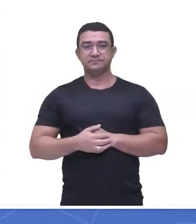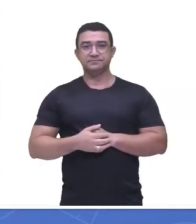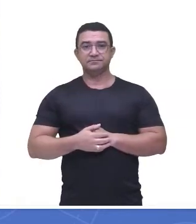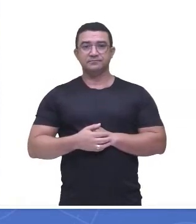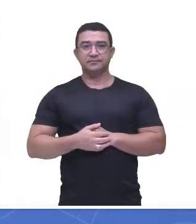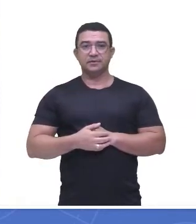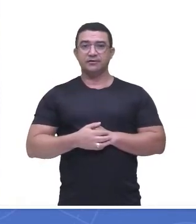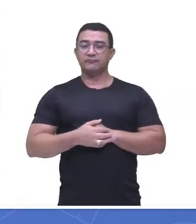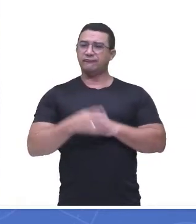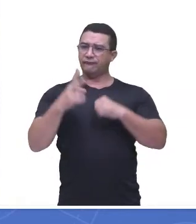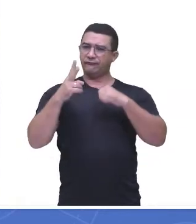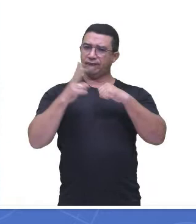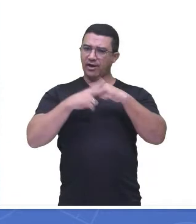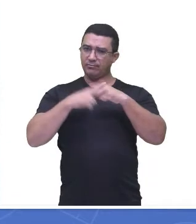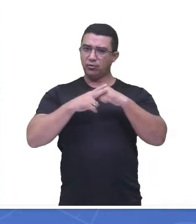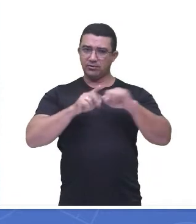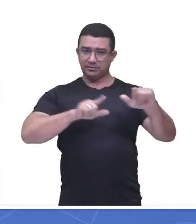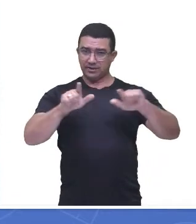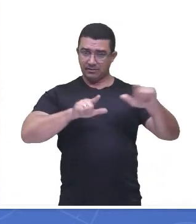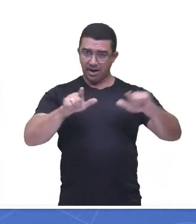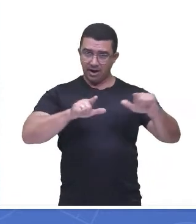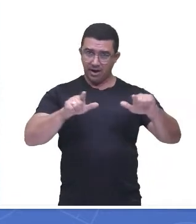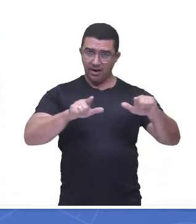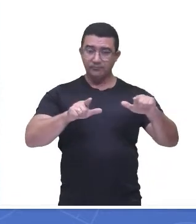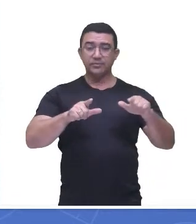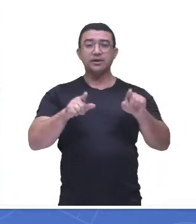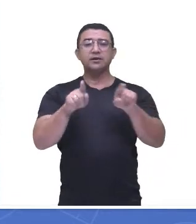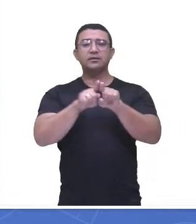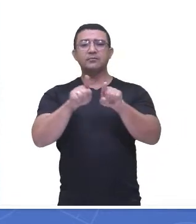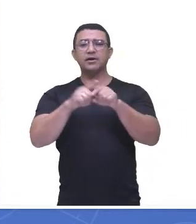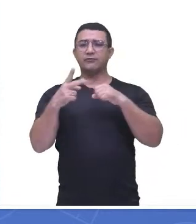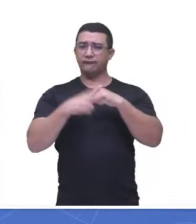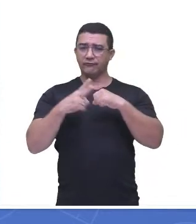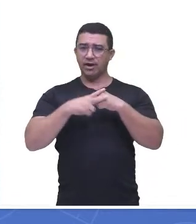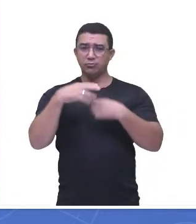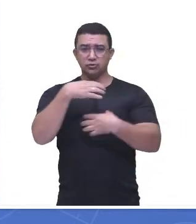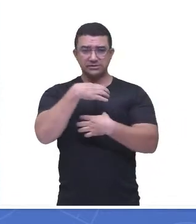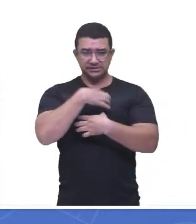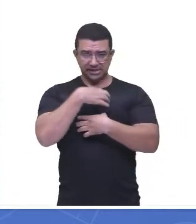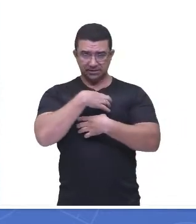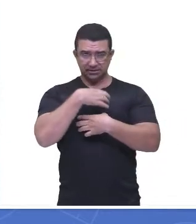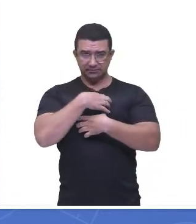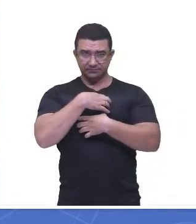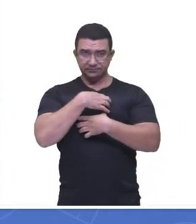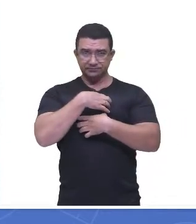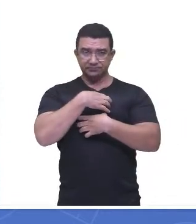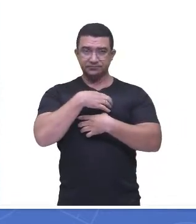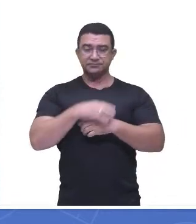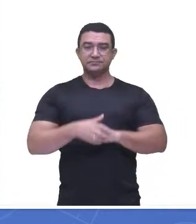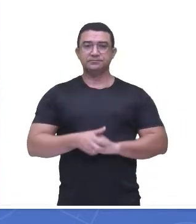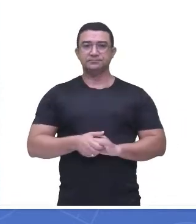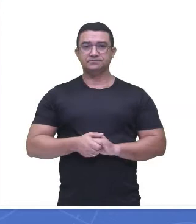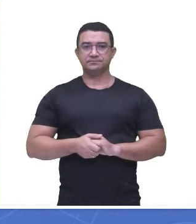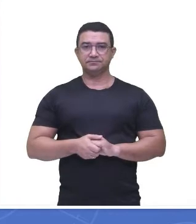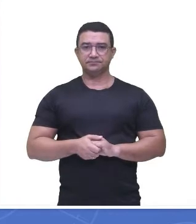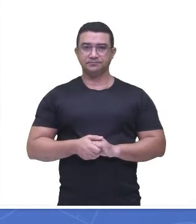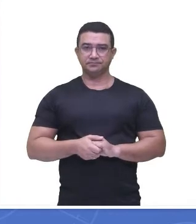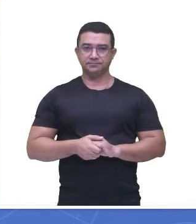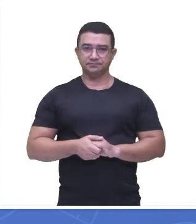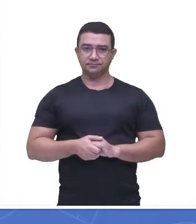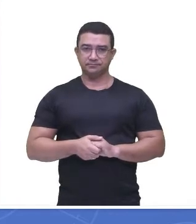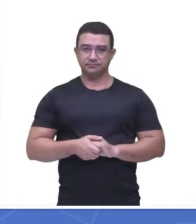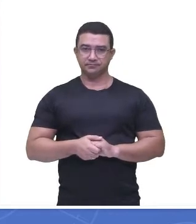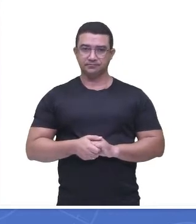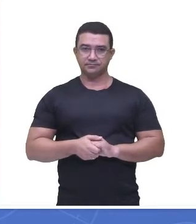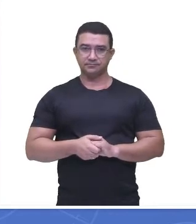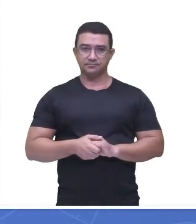aqui. Veja, aquele viejo senhor trabalhava demasiadamente todos os dias e todavia